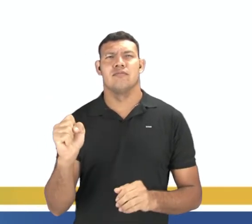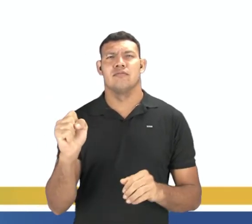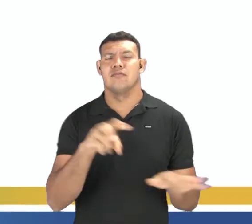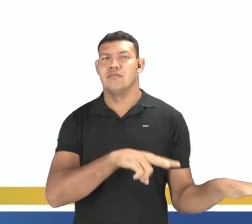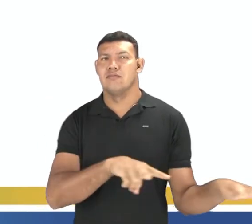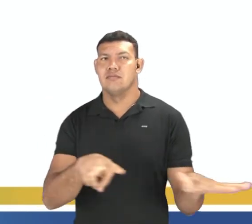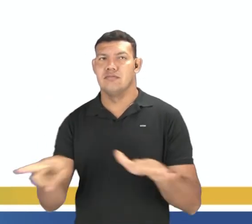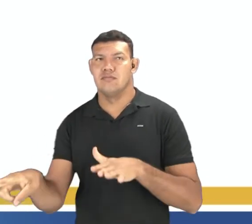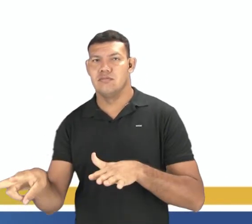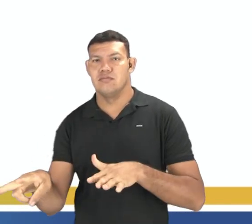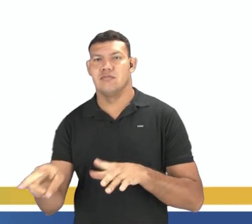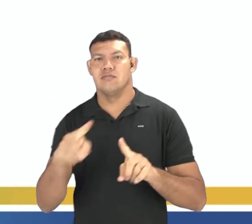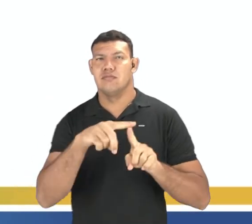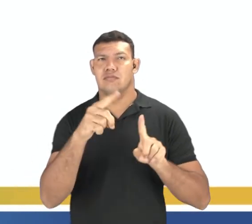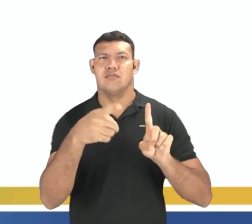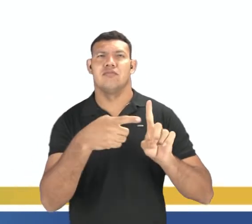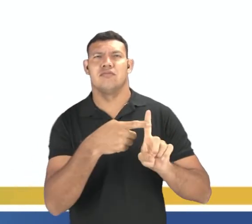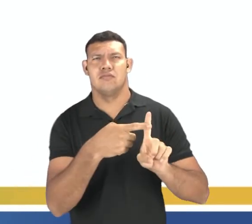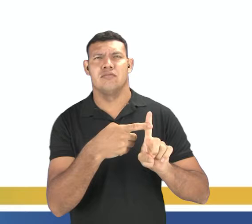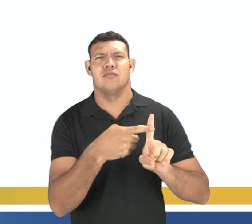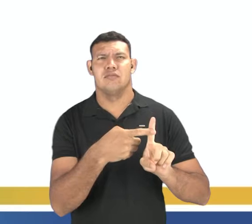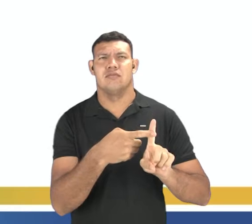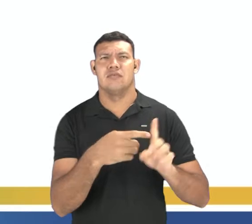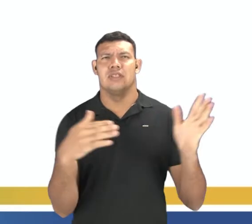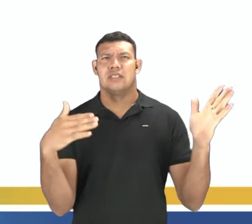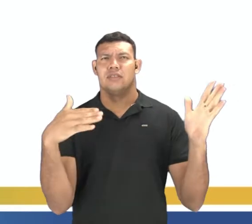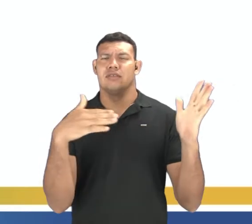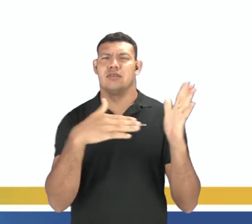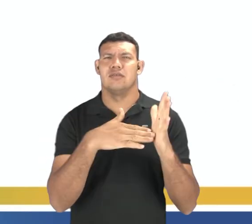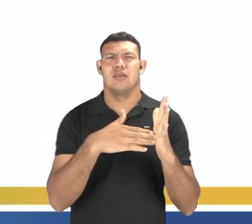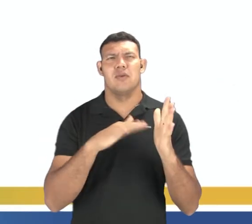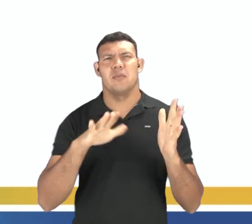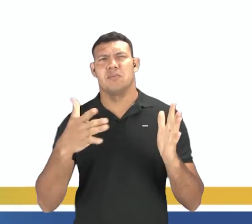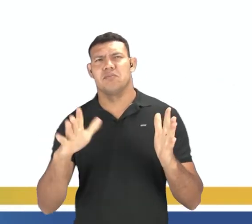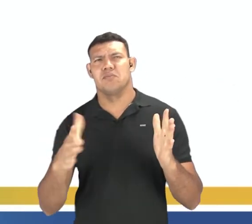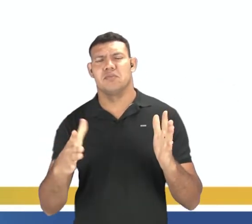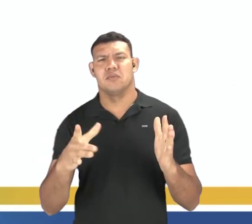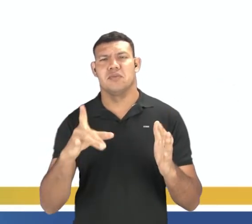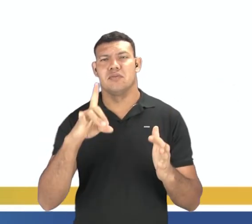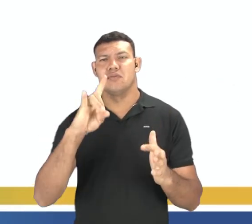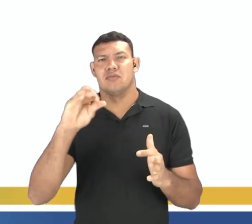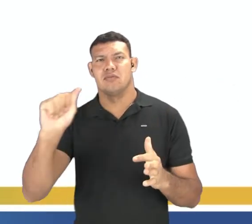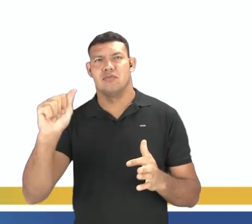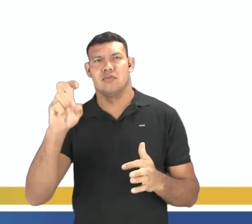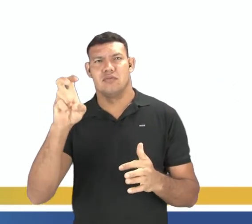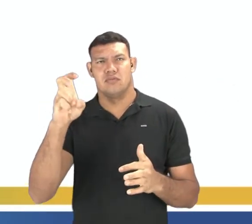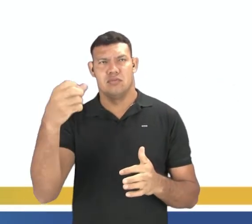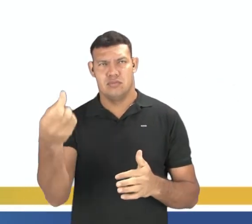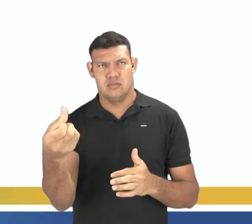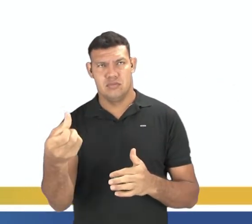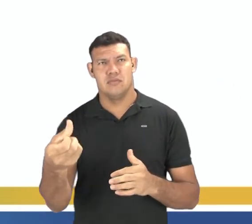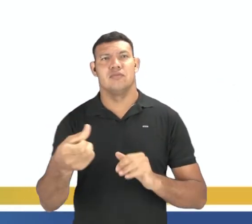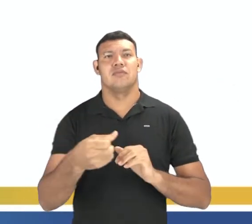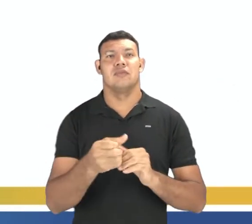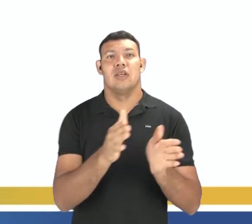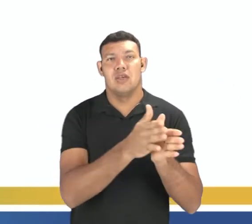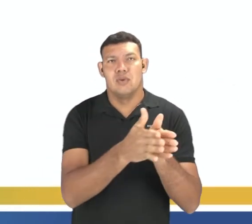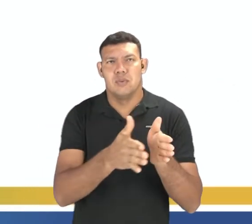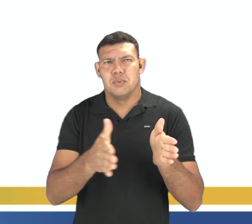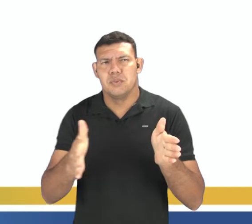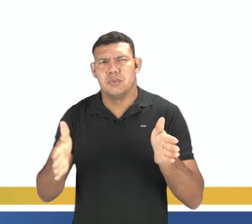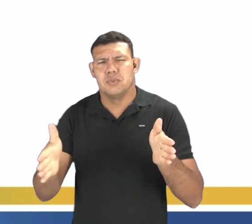do embrião, que mede cerca de 3 centímetros de comprimento. Depois da 9ª semana